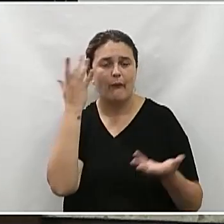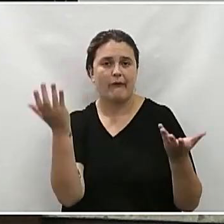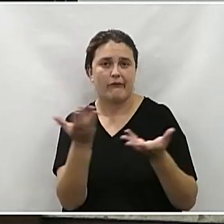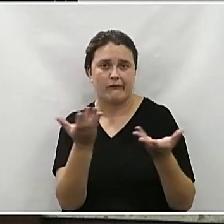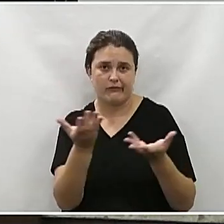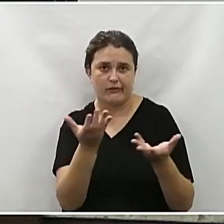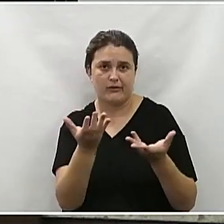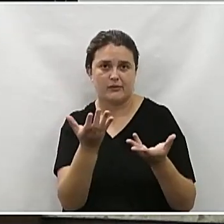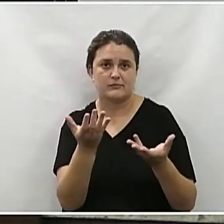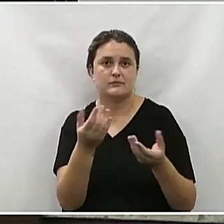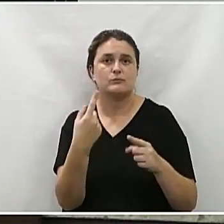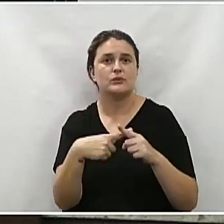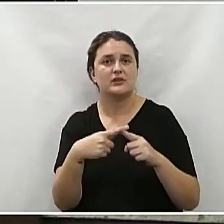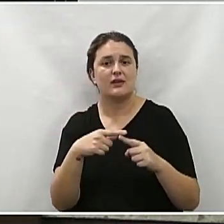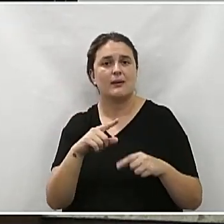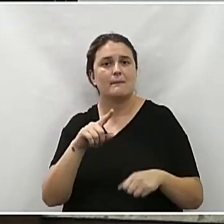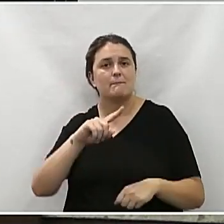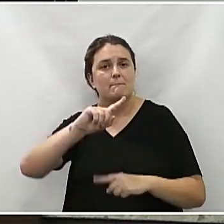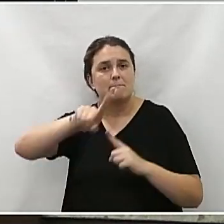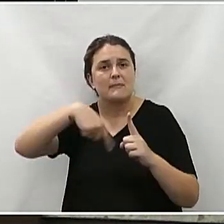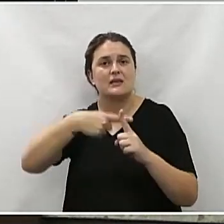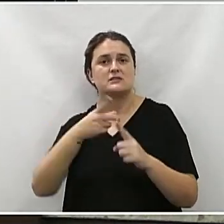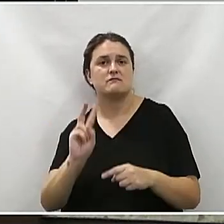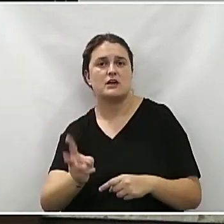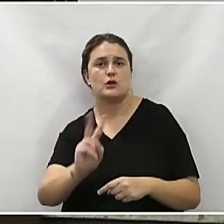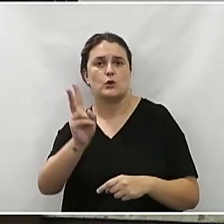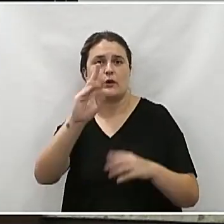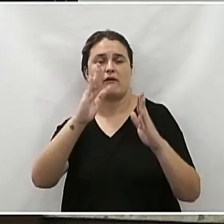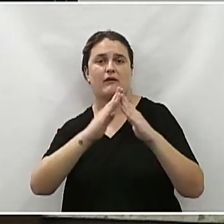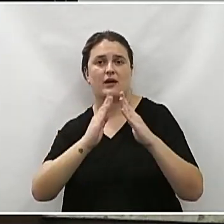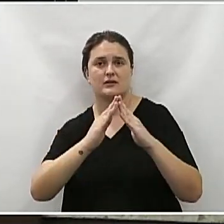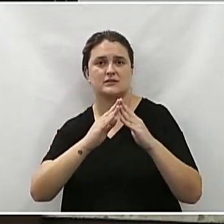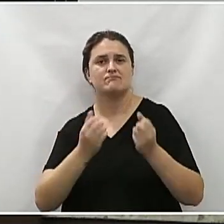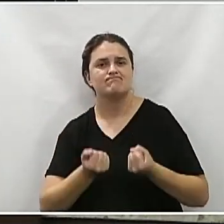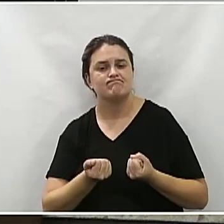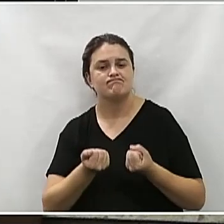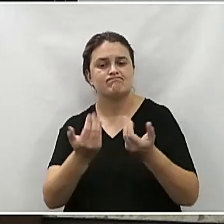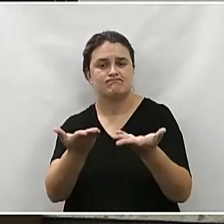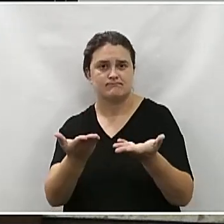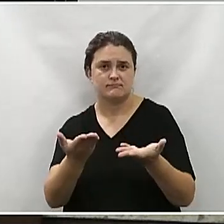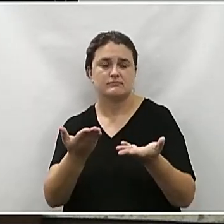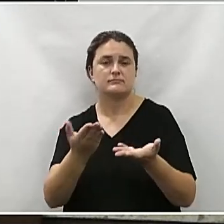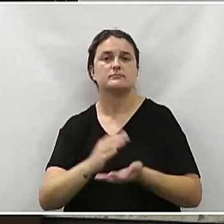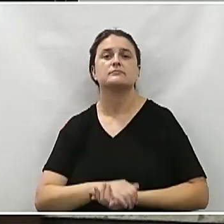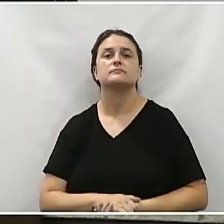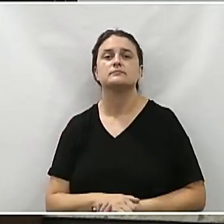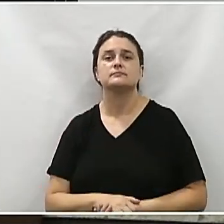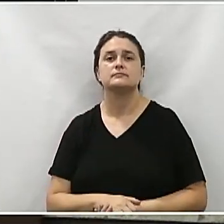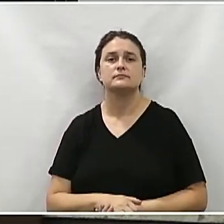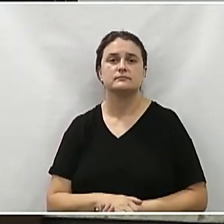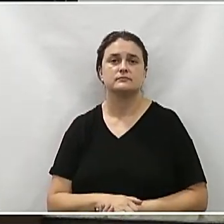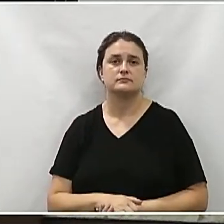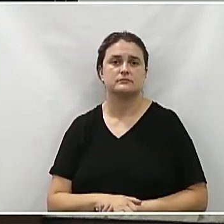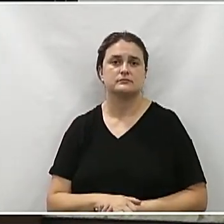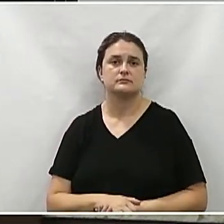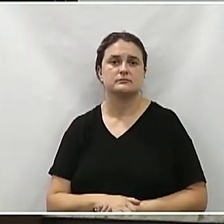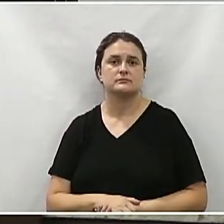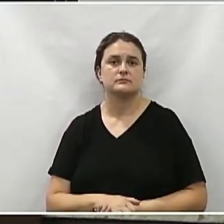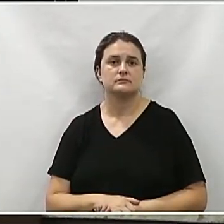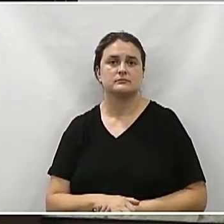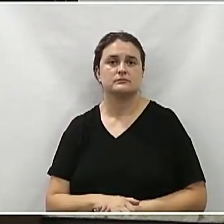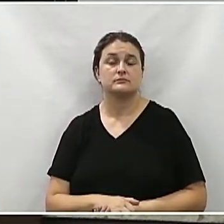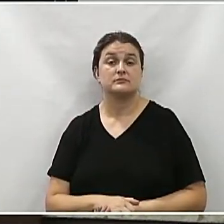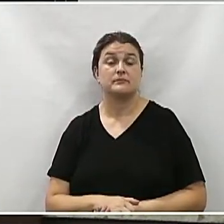valoriza o seu imóvel e tantos benefícios a mais que traz a pavimentação